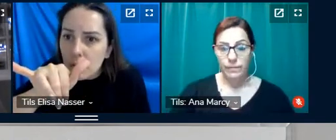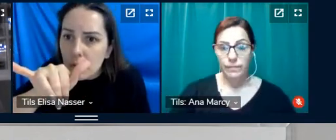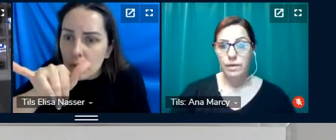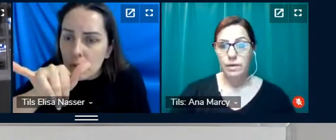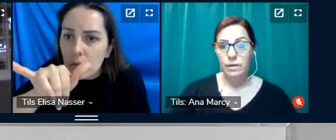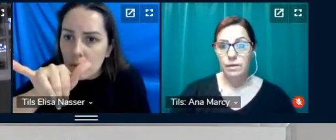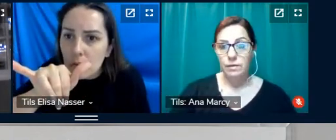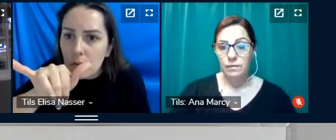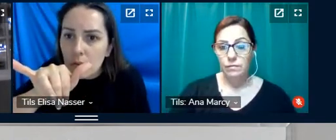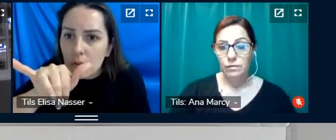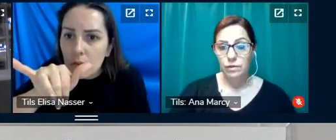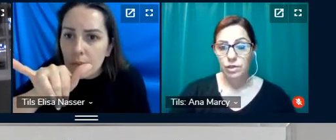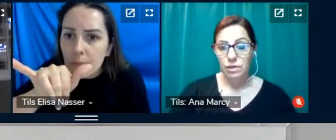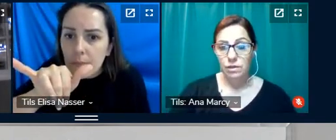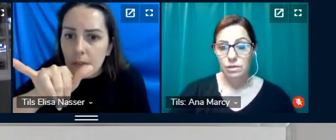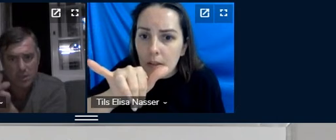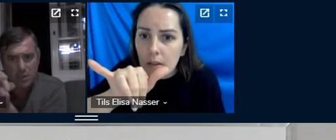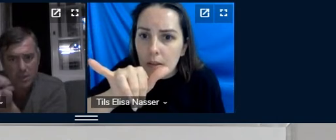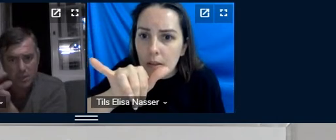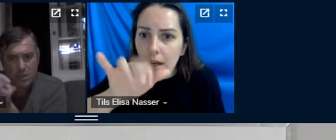aonde?